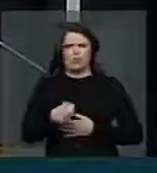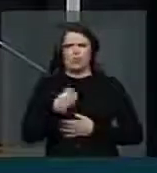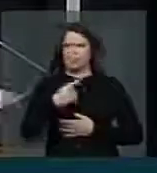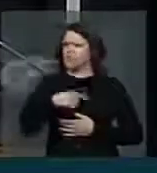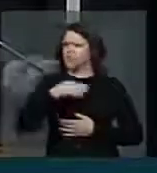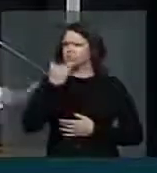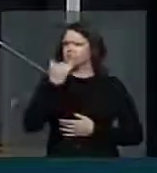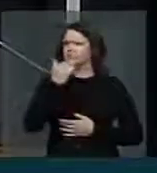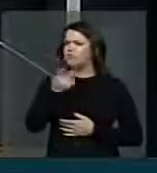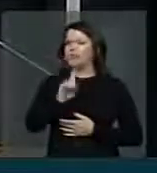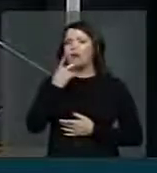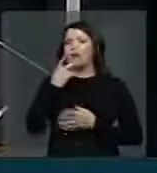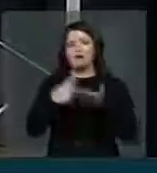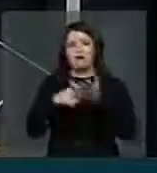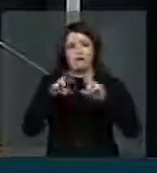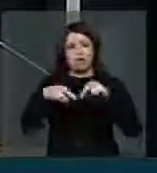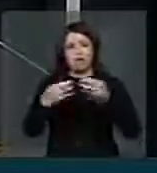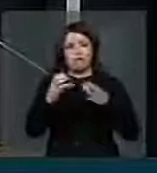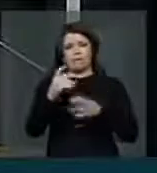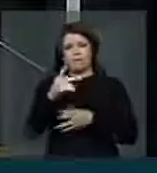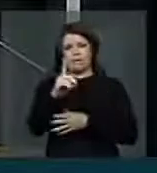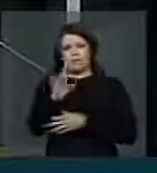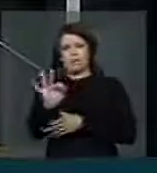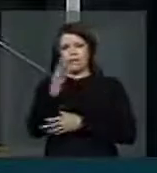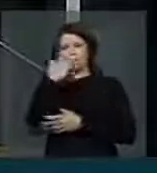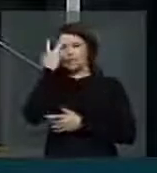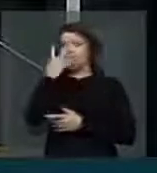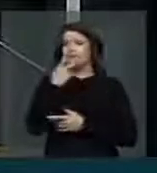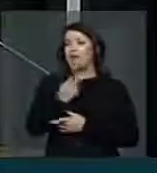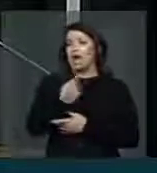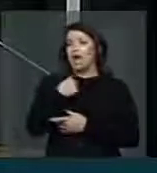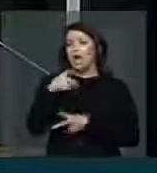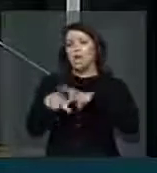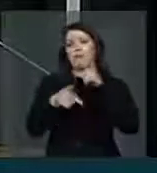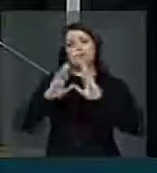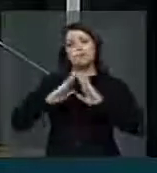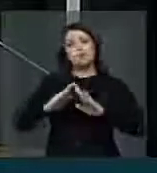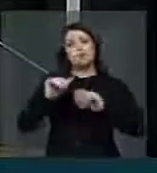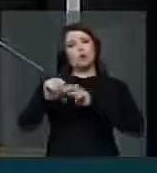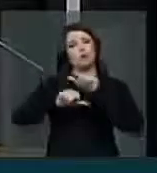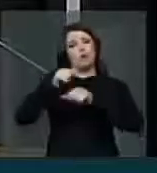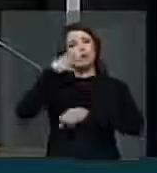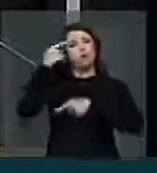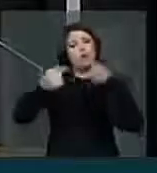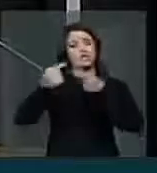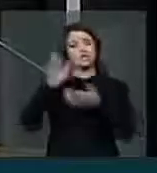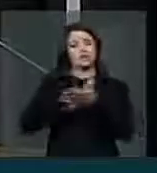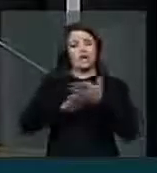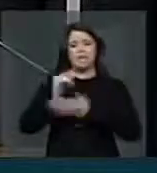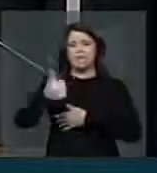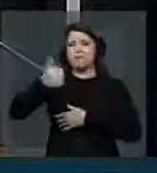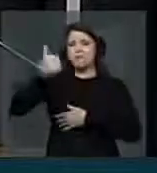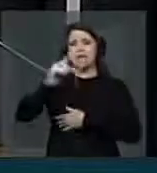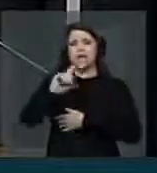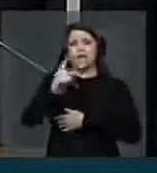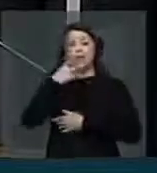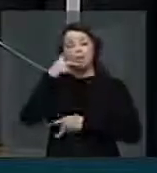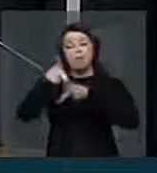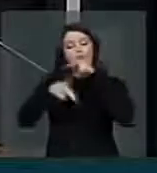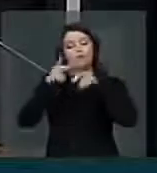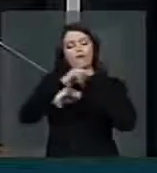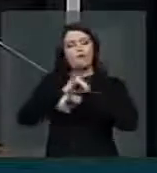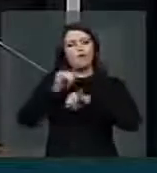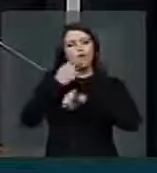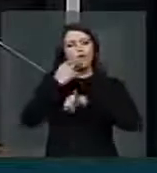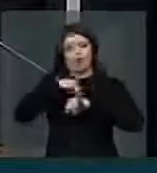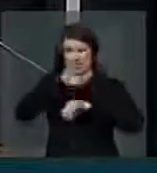satisfazer. Lá na reunião do nosso partido, por exemplo, muita gente disse, o povo não pediu reforma política, essa não foi a prioridade, mas o povo disse, nós não